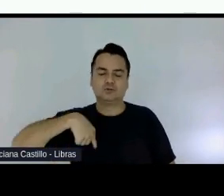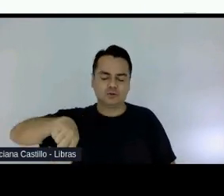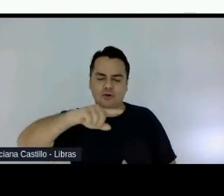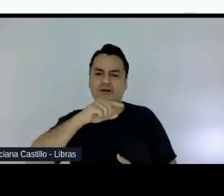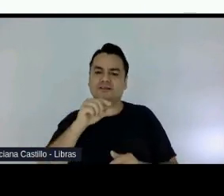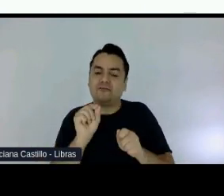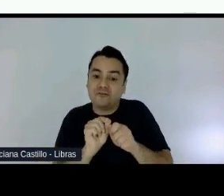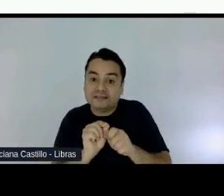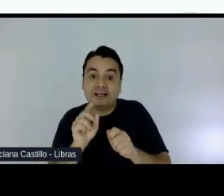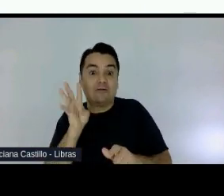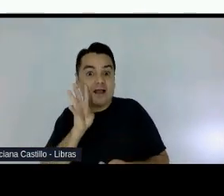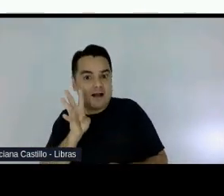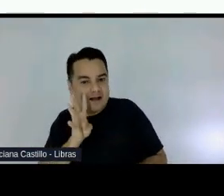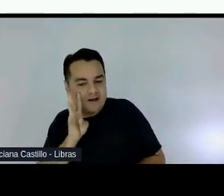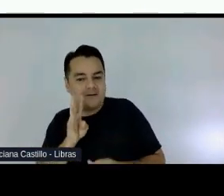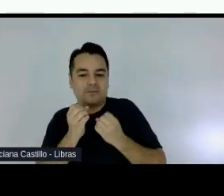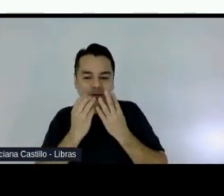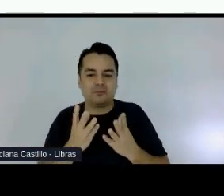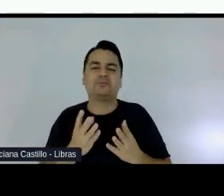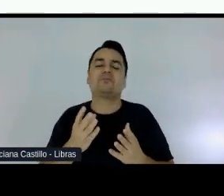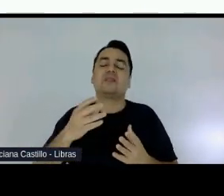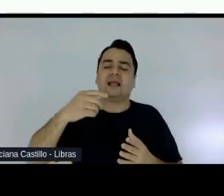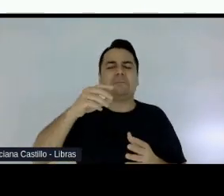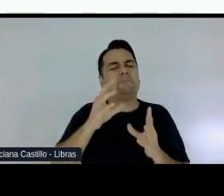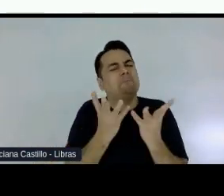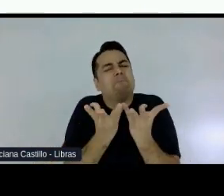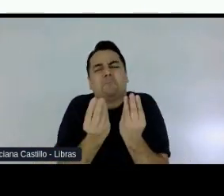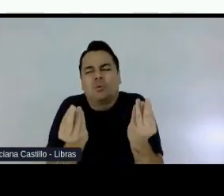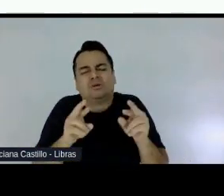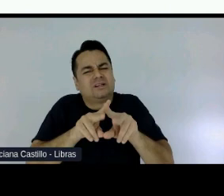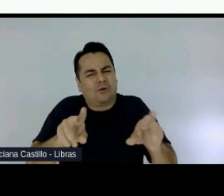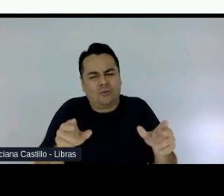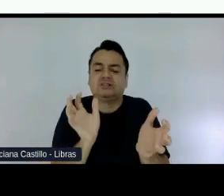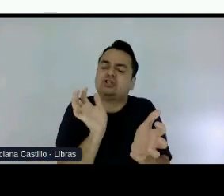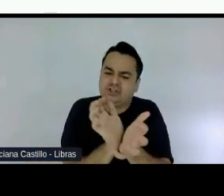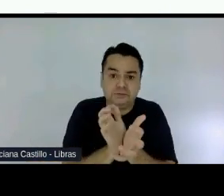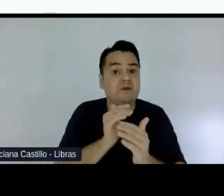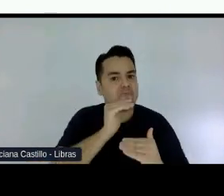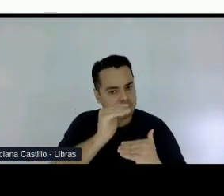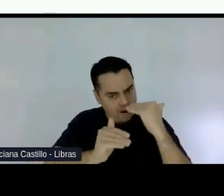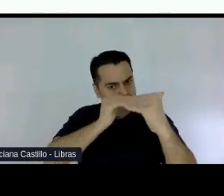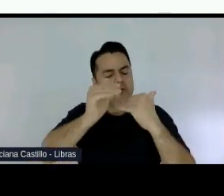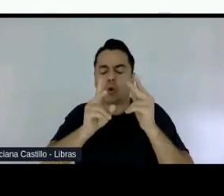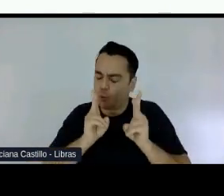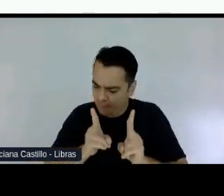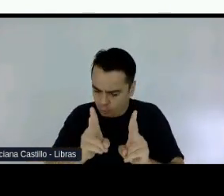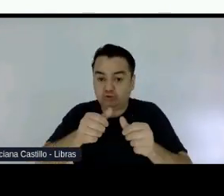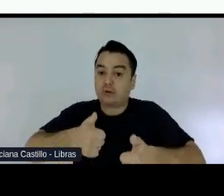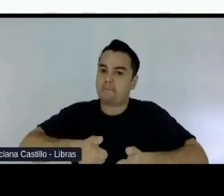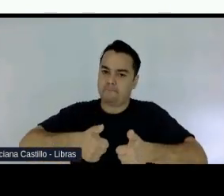na CIT. Tem muita coisa que vai evoluir nesse time ainda, né? E